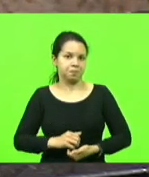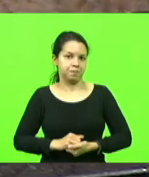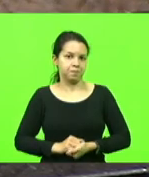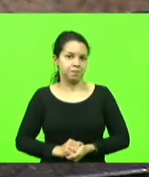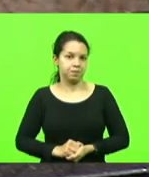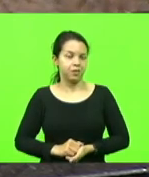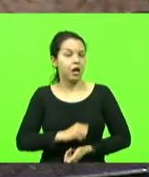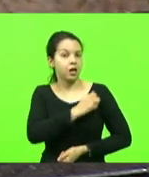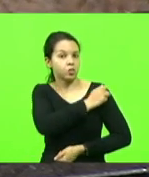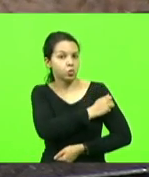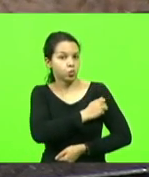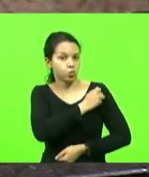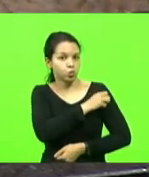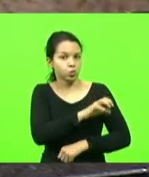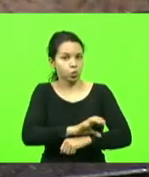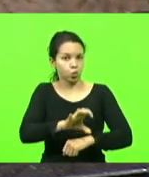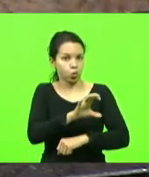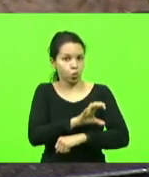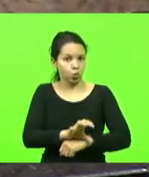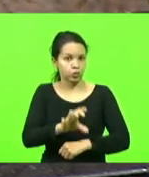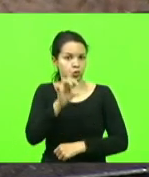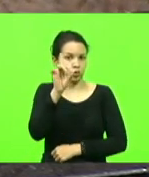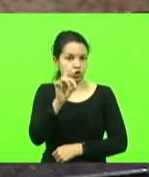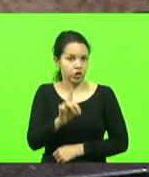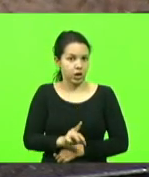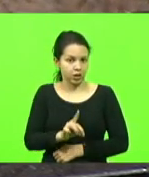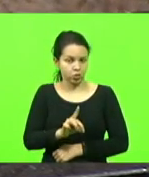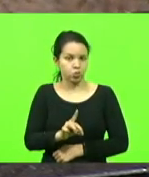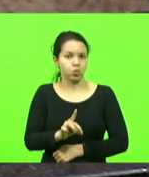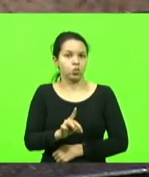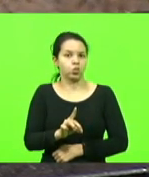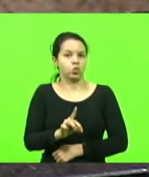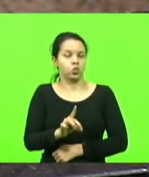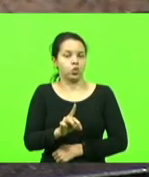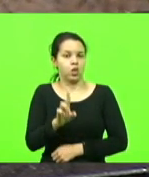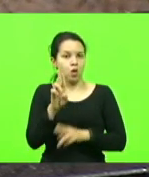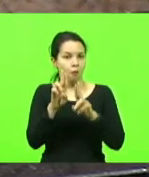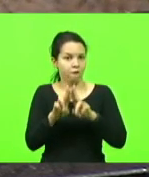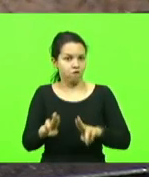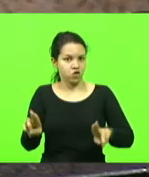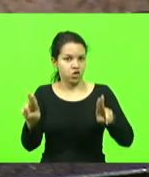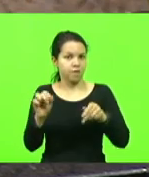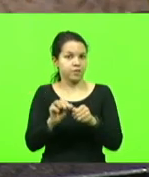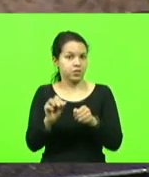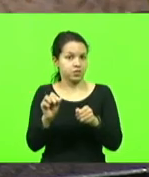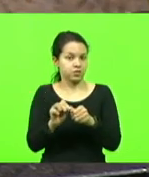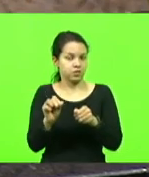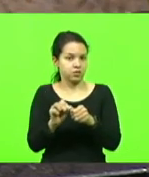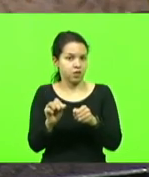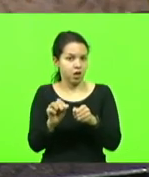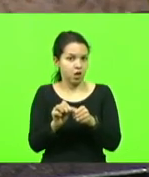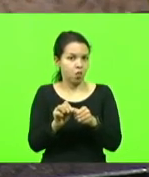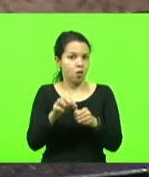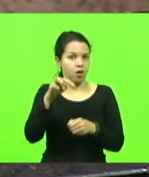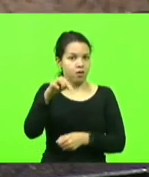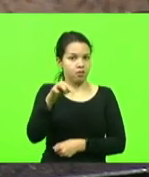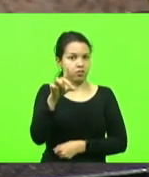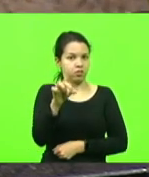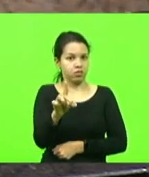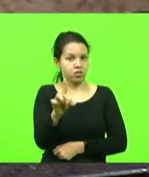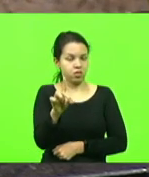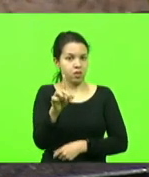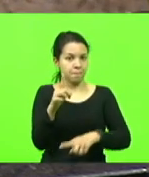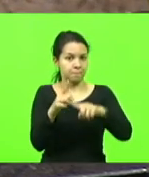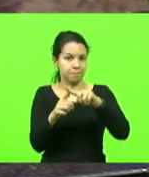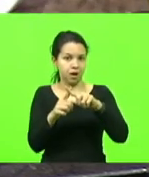curso de Direito da UFSC fizeram em forma anônima à ND+. E que eu vou ler aqui alguns